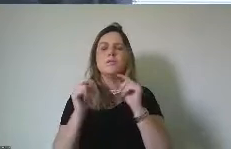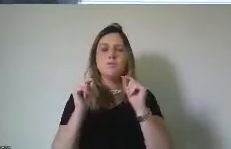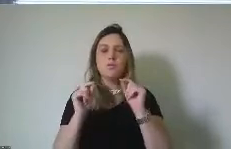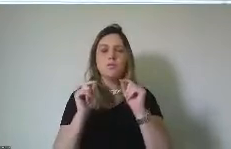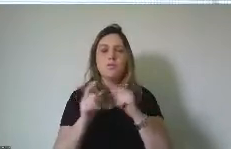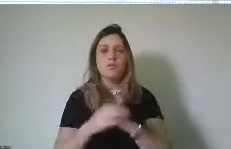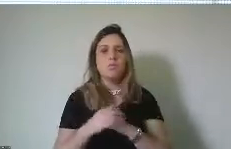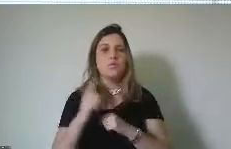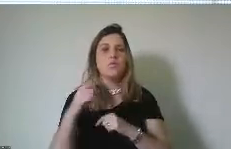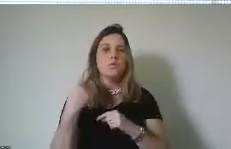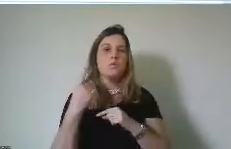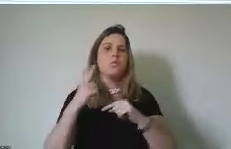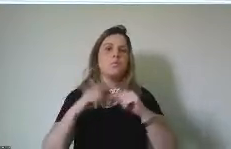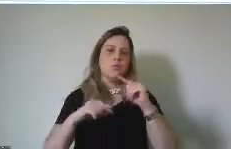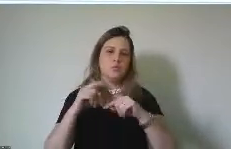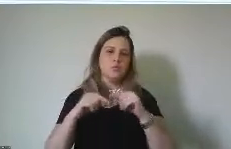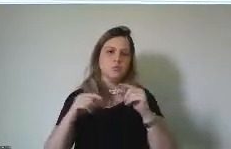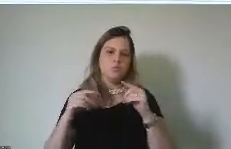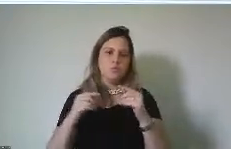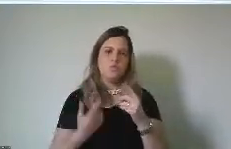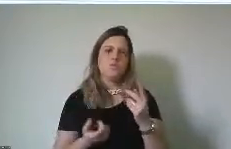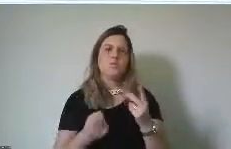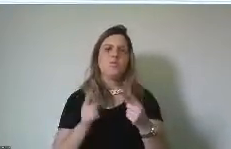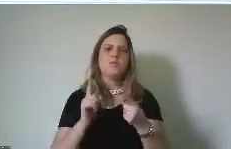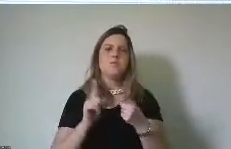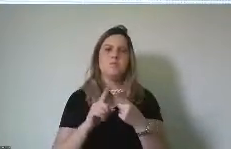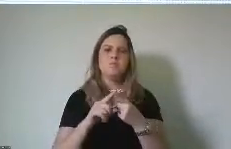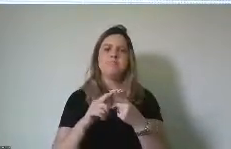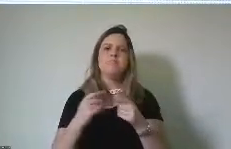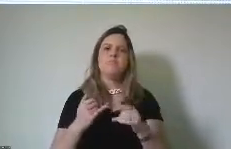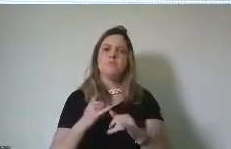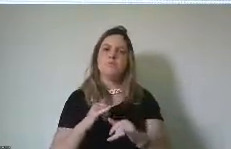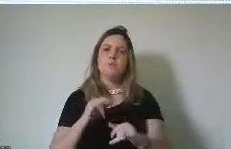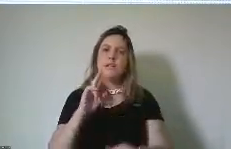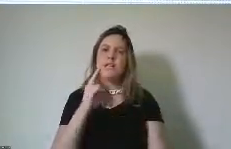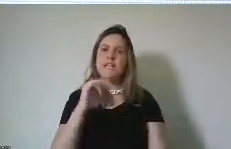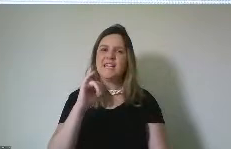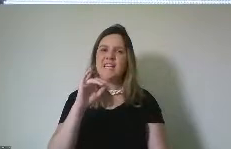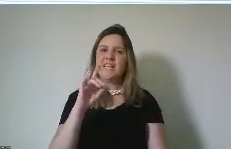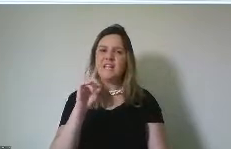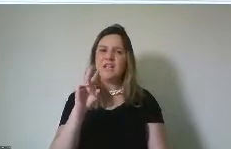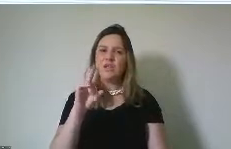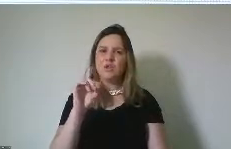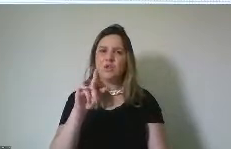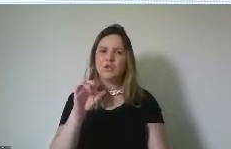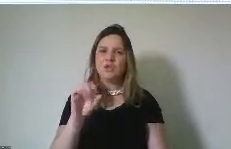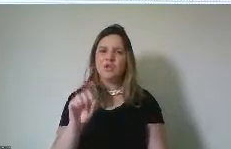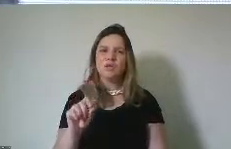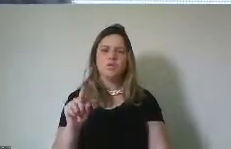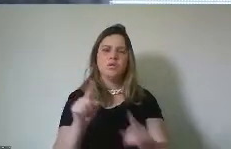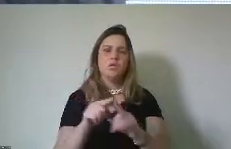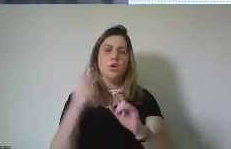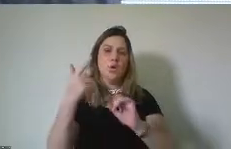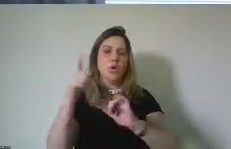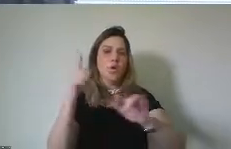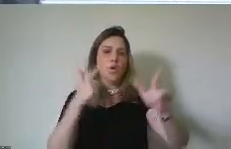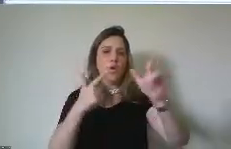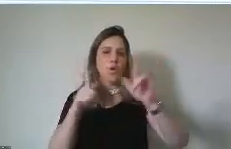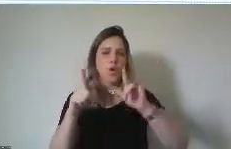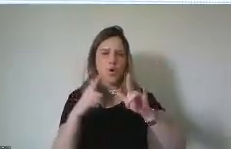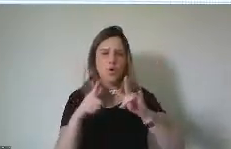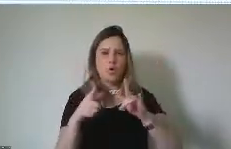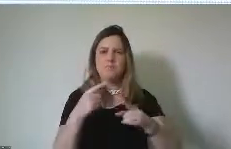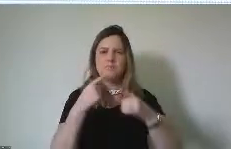ligados a produção de hidrogênio Verde Baixo Carbono e olha que offshore e outras coisas que eu não vou aqui